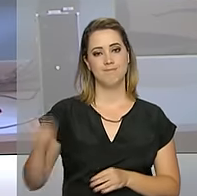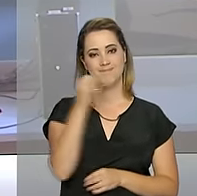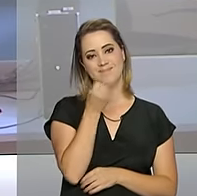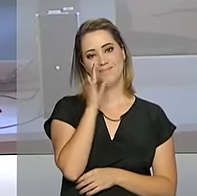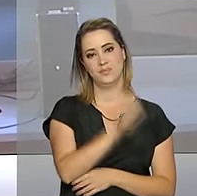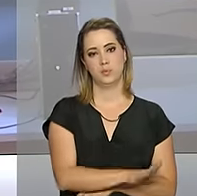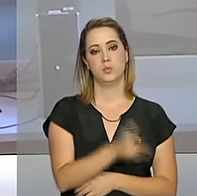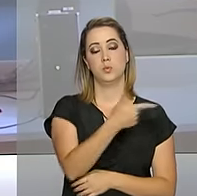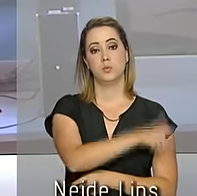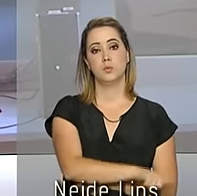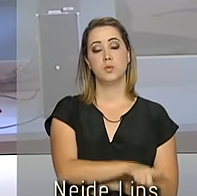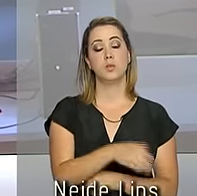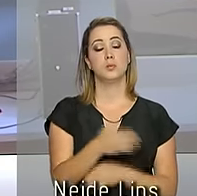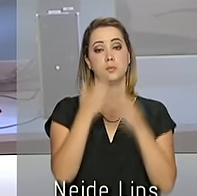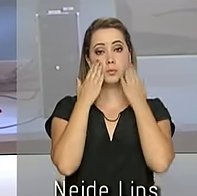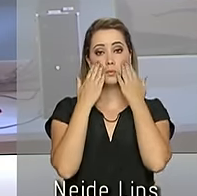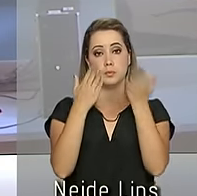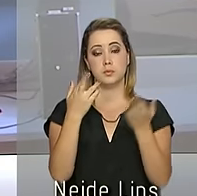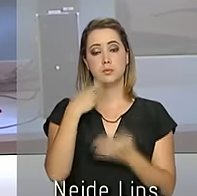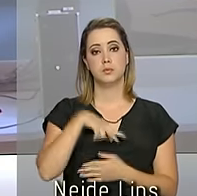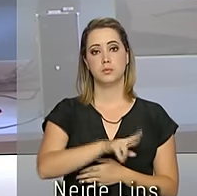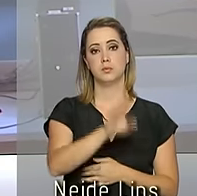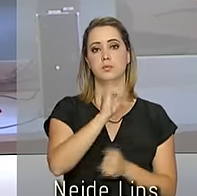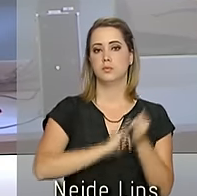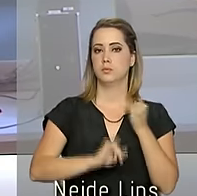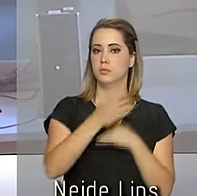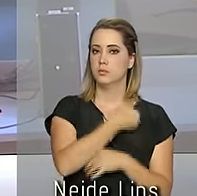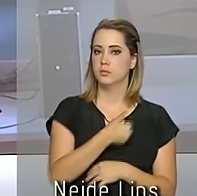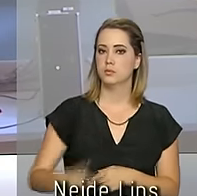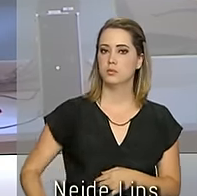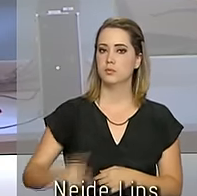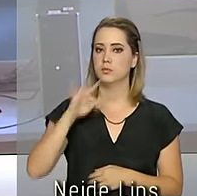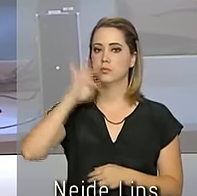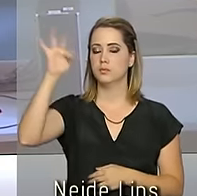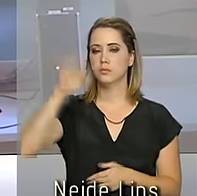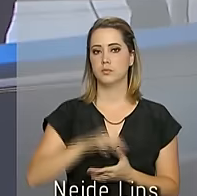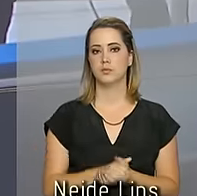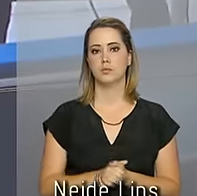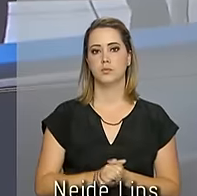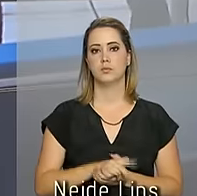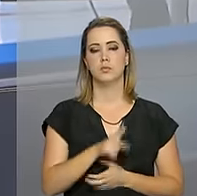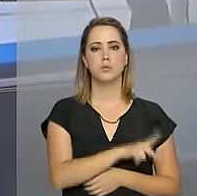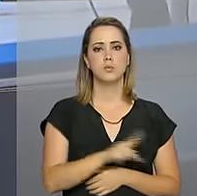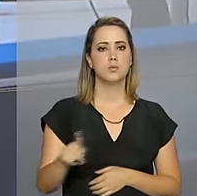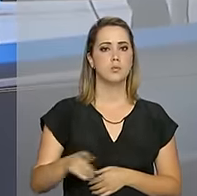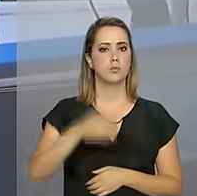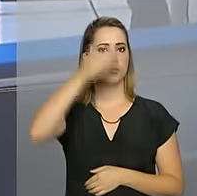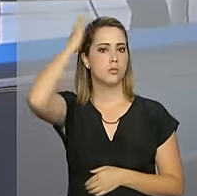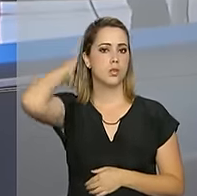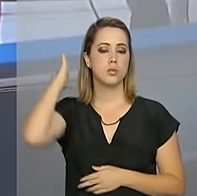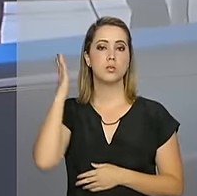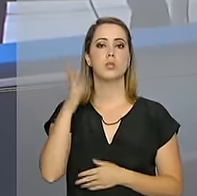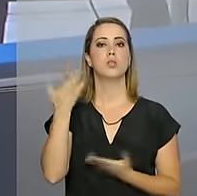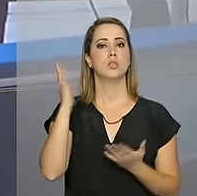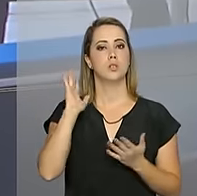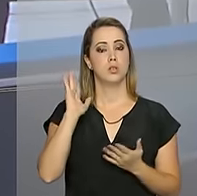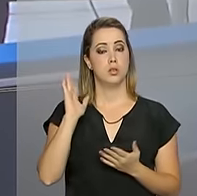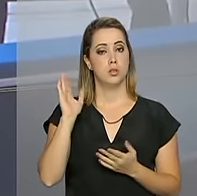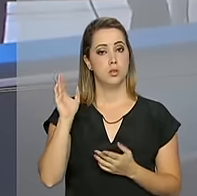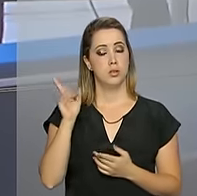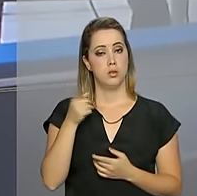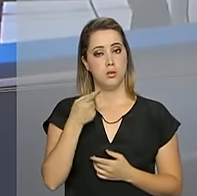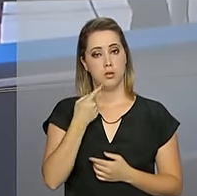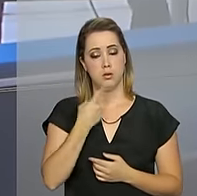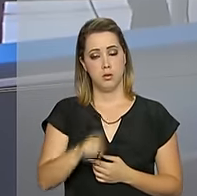Olá, boa tarde. Estamos de volta com o repórter NBR e as notícias do governo federal. O presidente Michel Temer negou